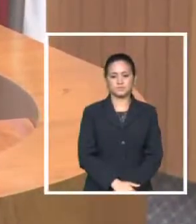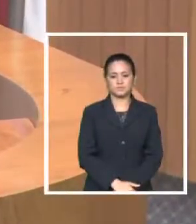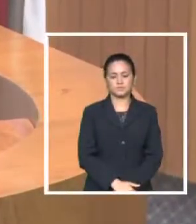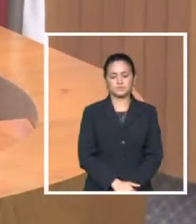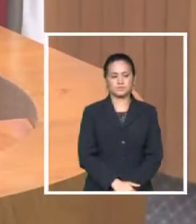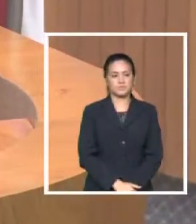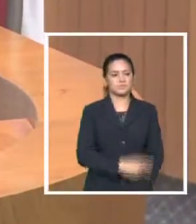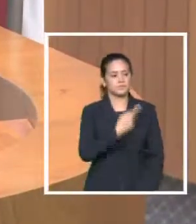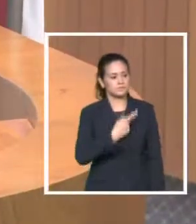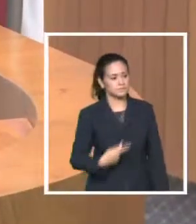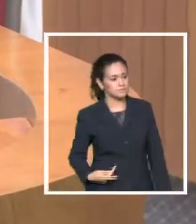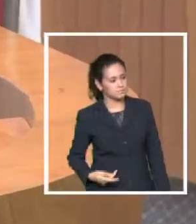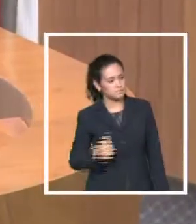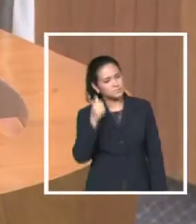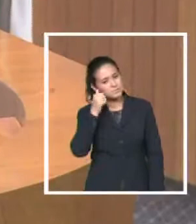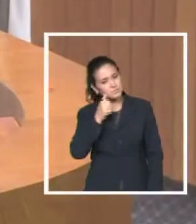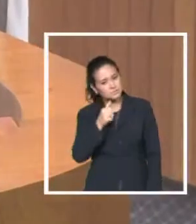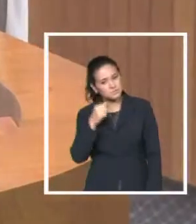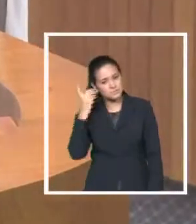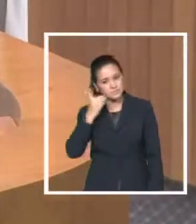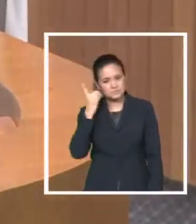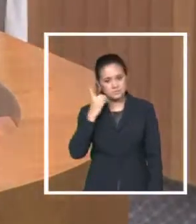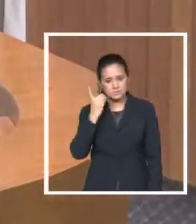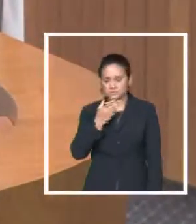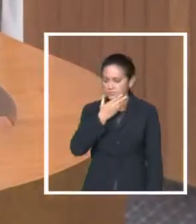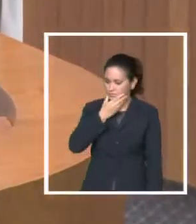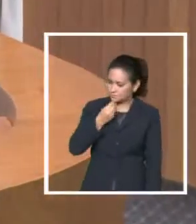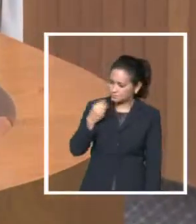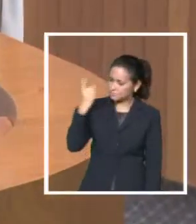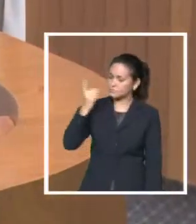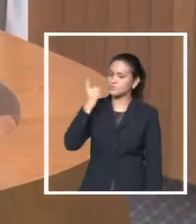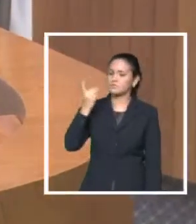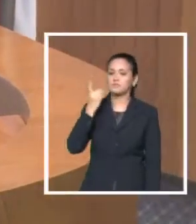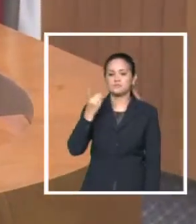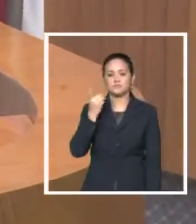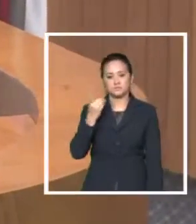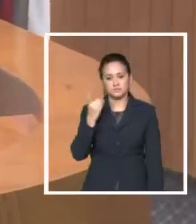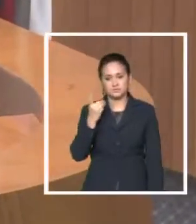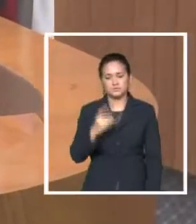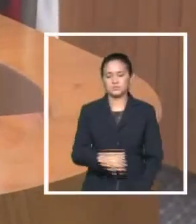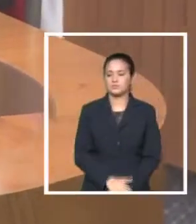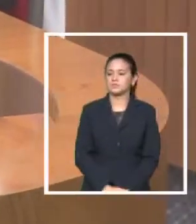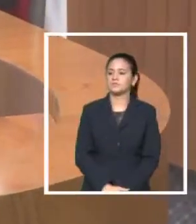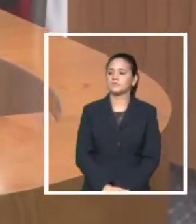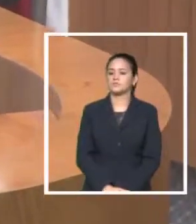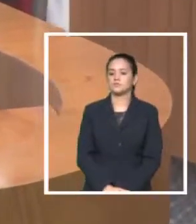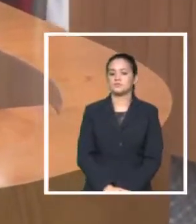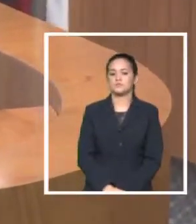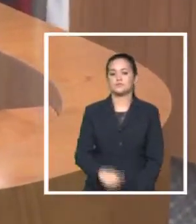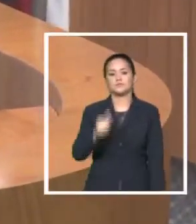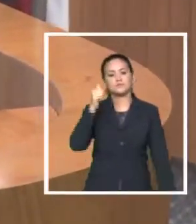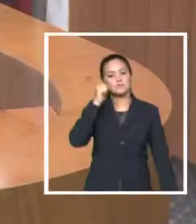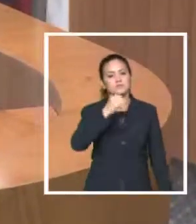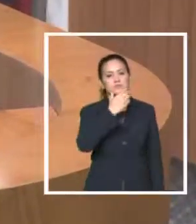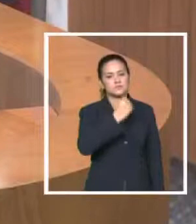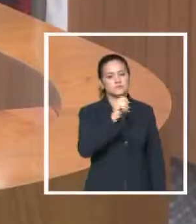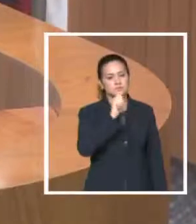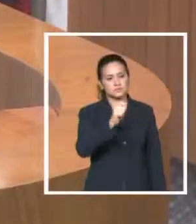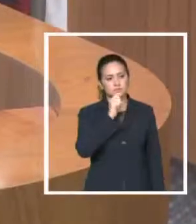senhoras deputadas, senhores deputados, senhoras e senhores da